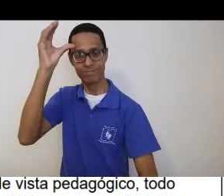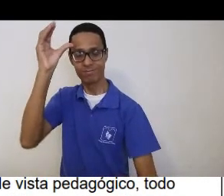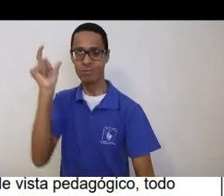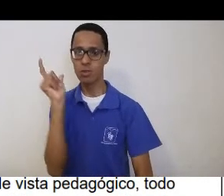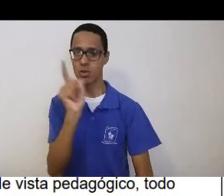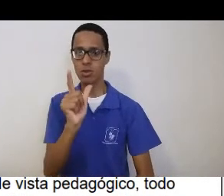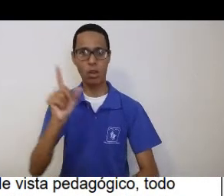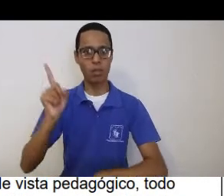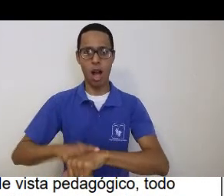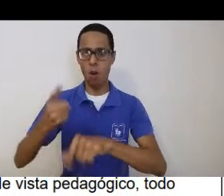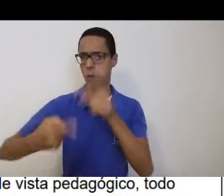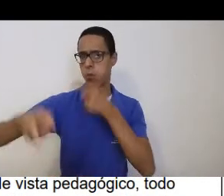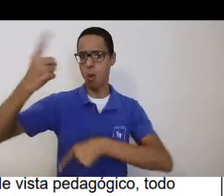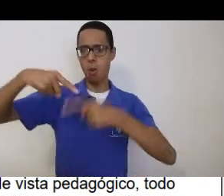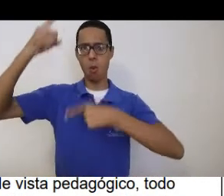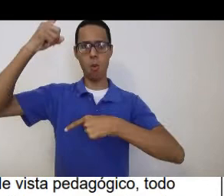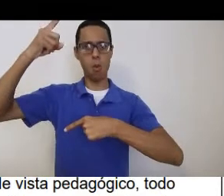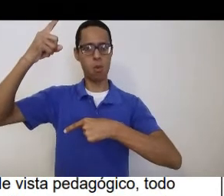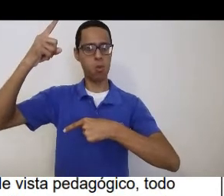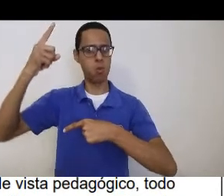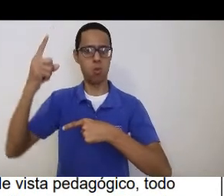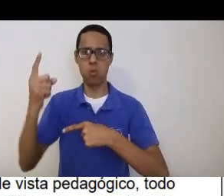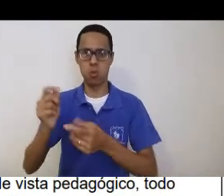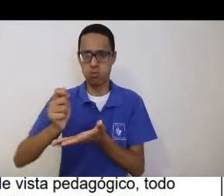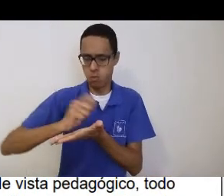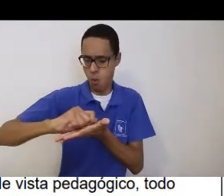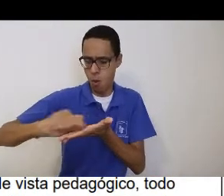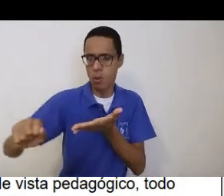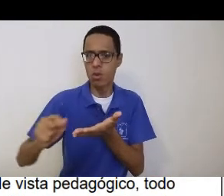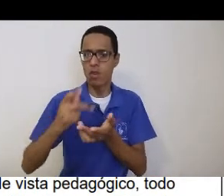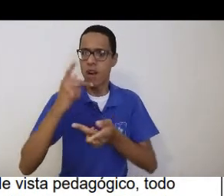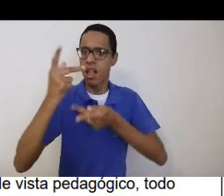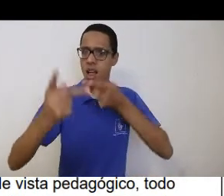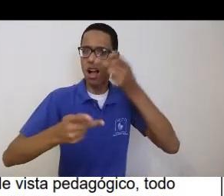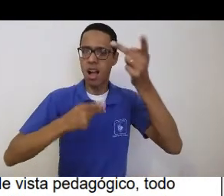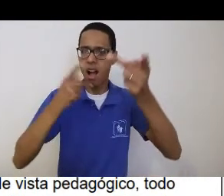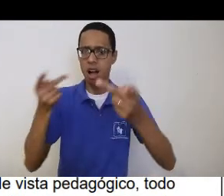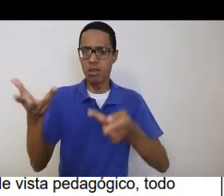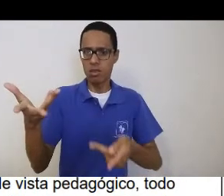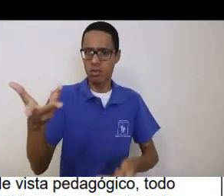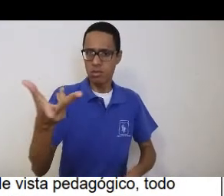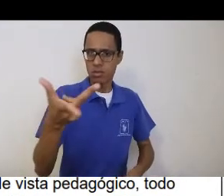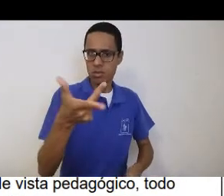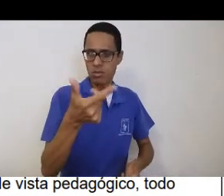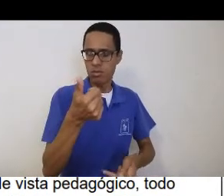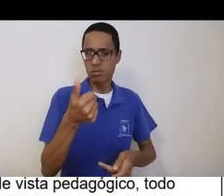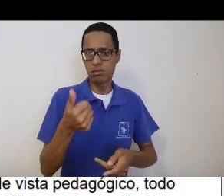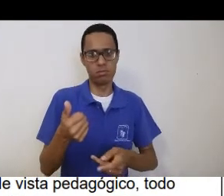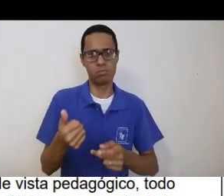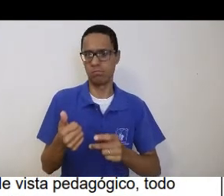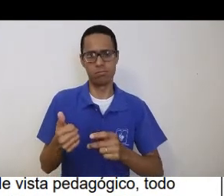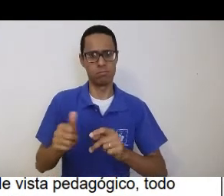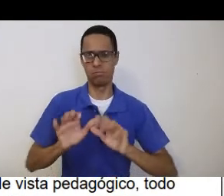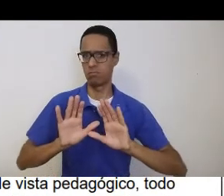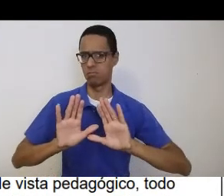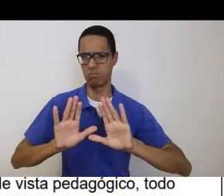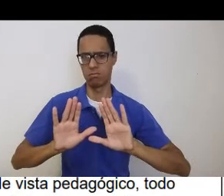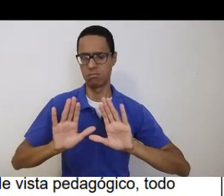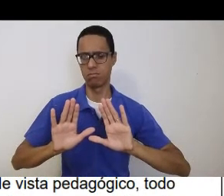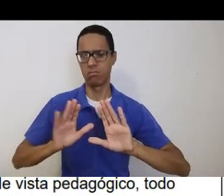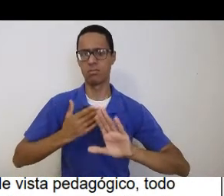que ele amenize essa defasagem, né? Não que ele vá ali fazer uma escrita, uma